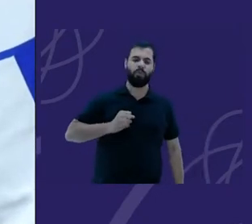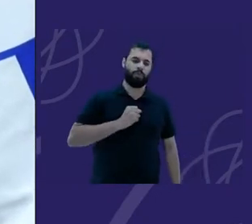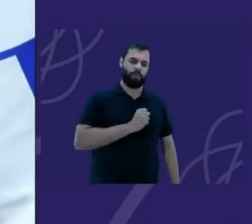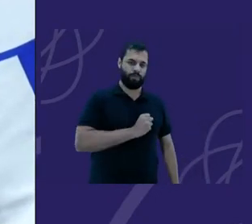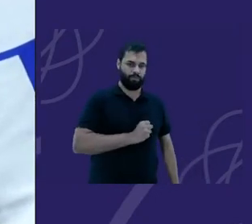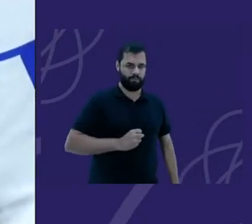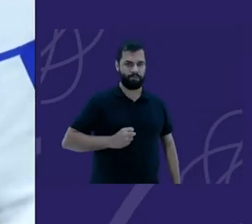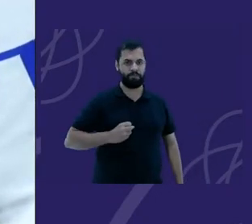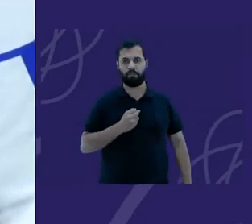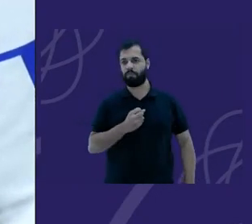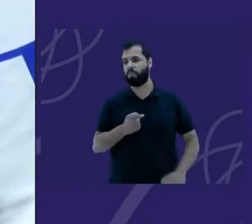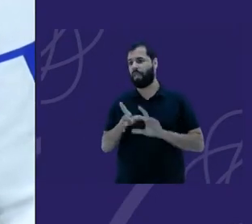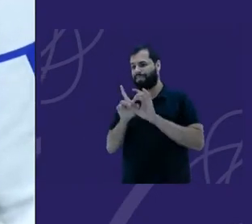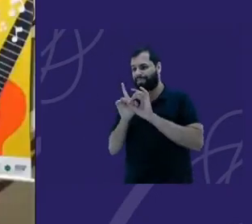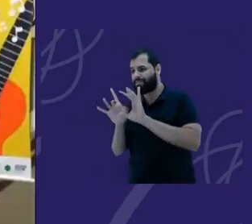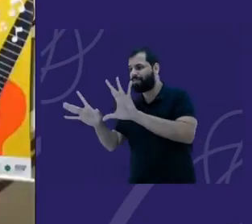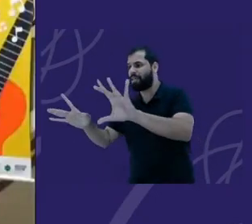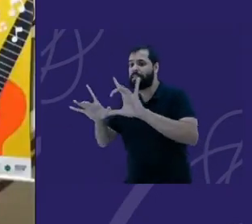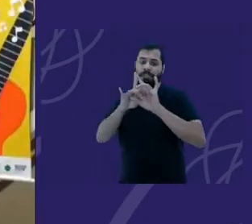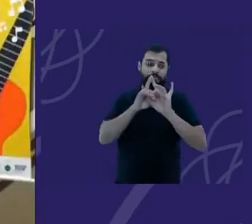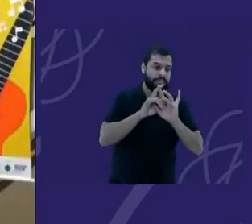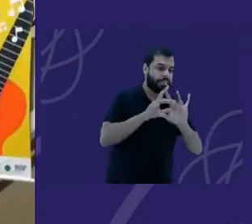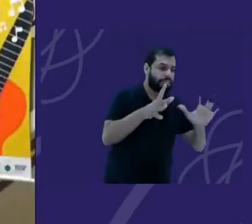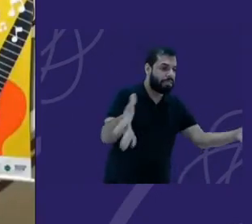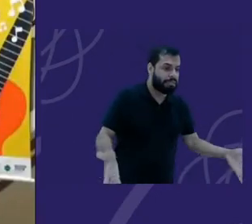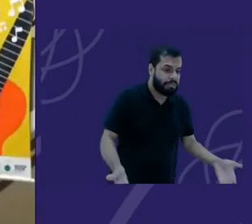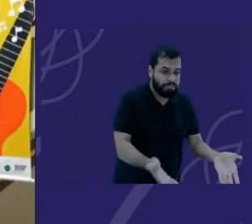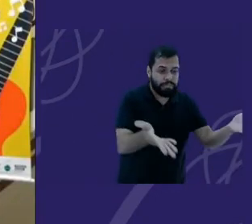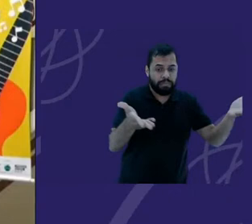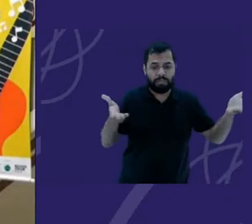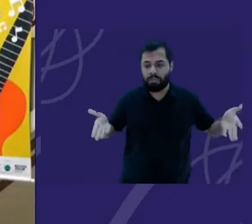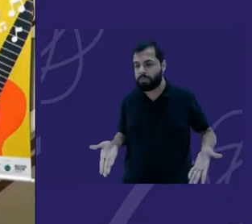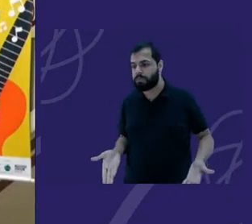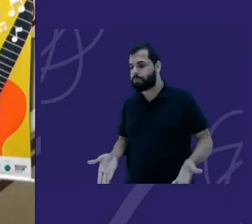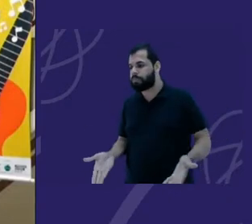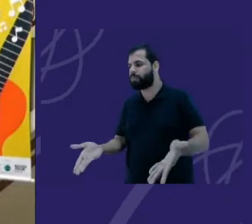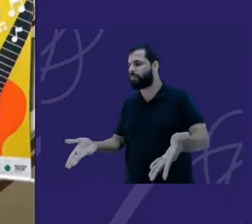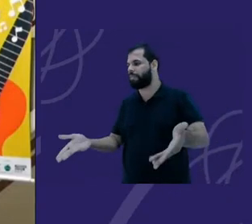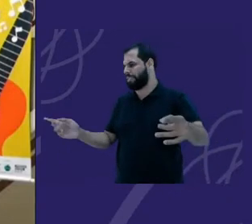Sem liberdade por um triz me vi